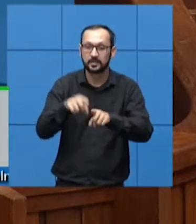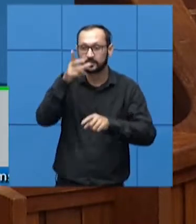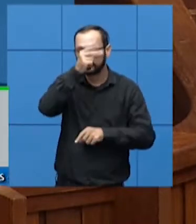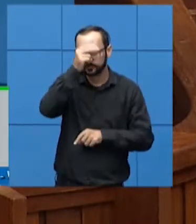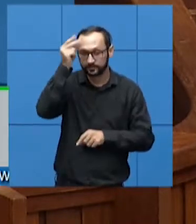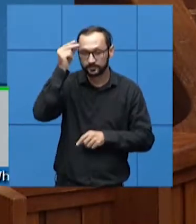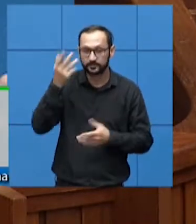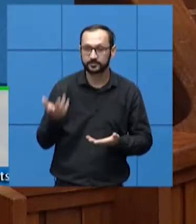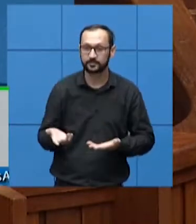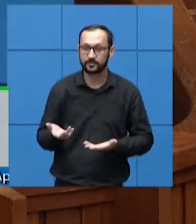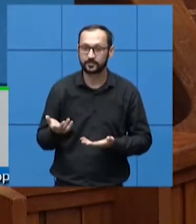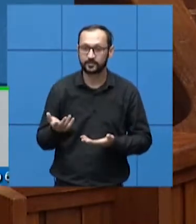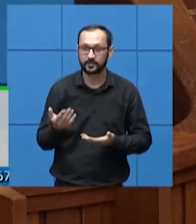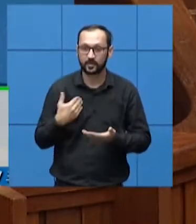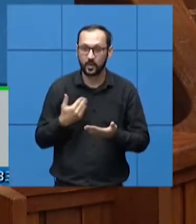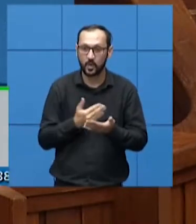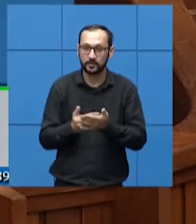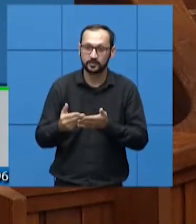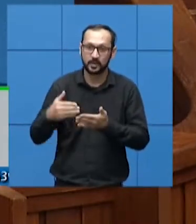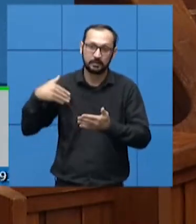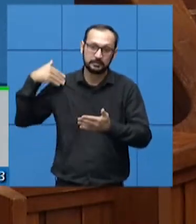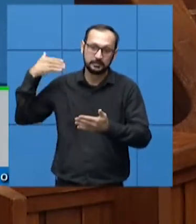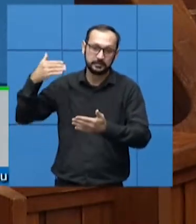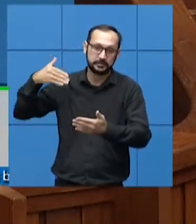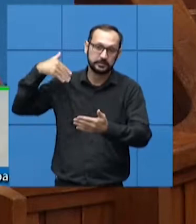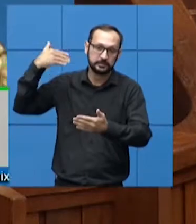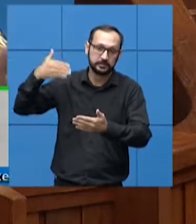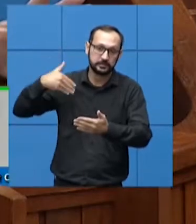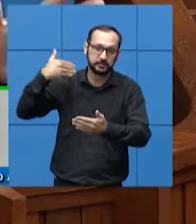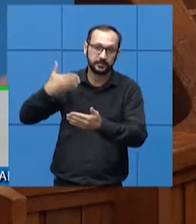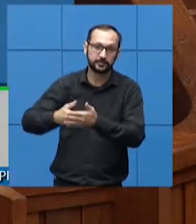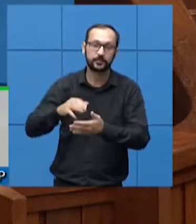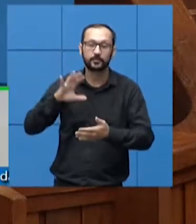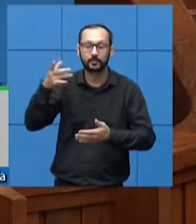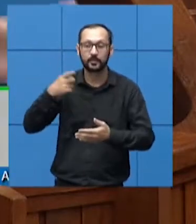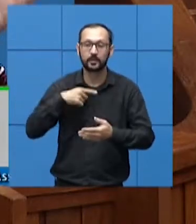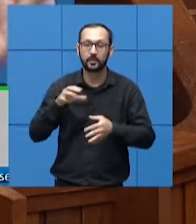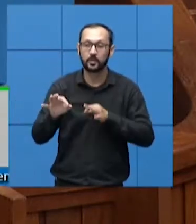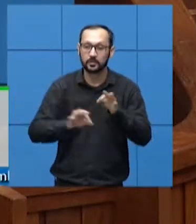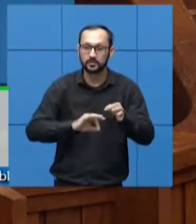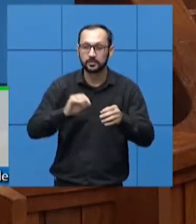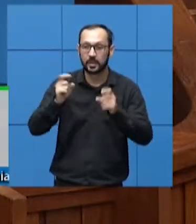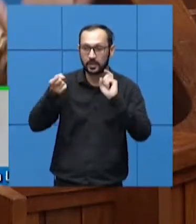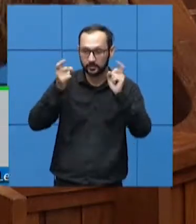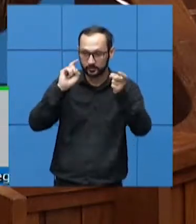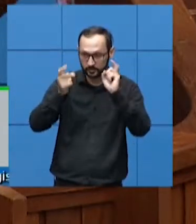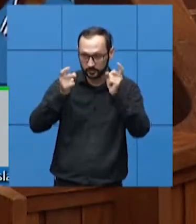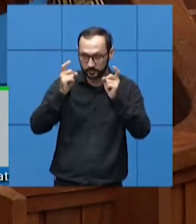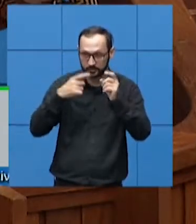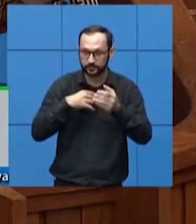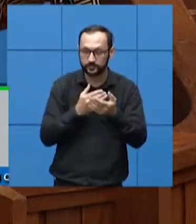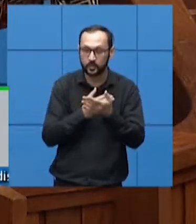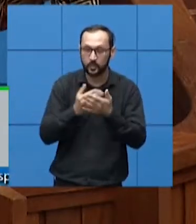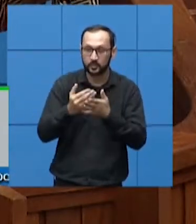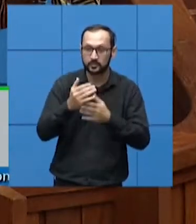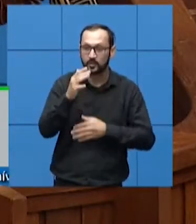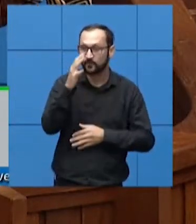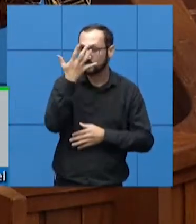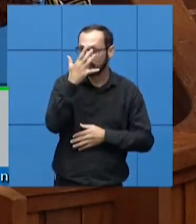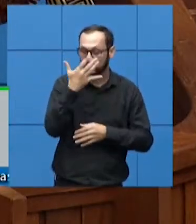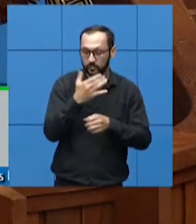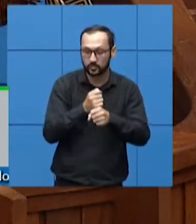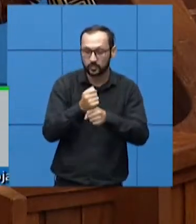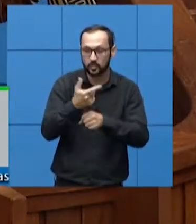municípios. E aí, desde então, o que nós estamos fazendo? Nos reunindo, buscando. Tudo começou em fevereiro